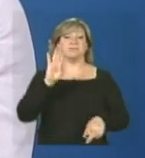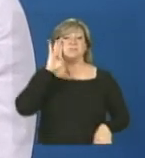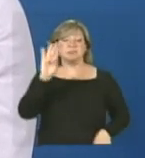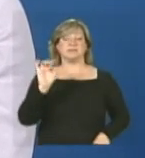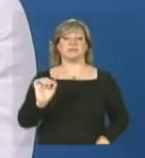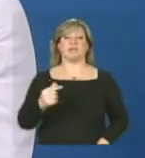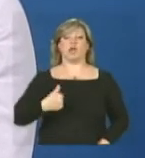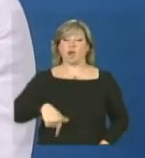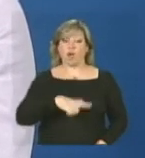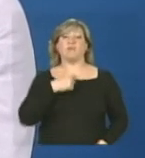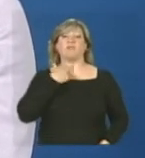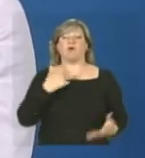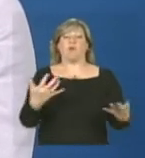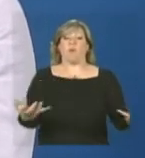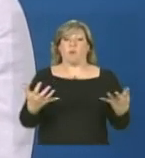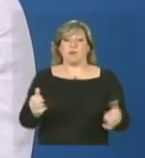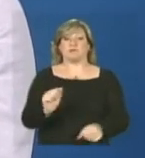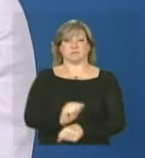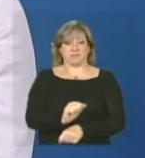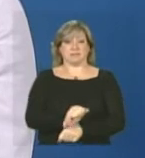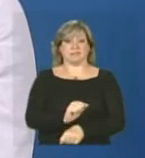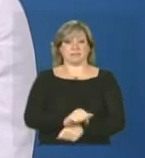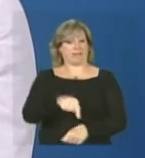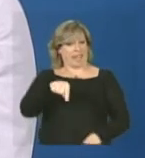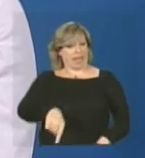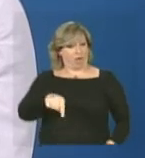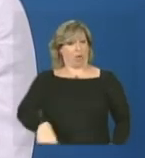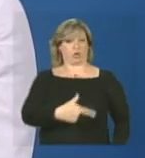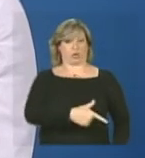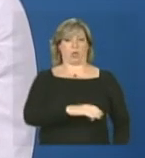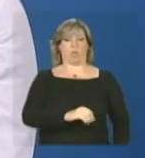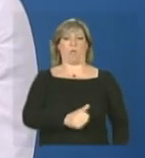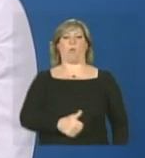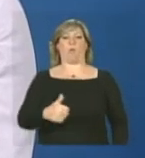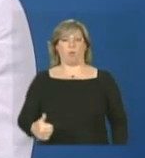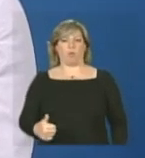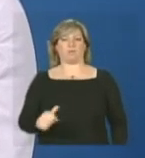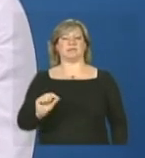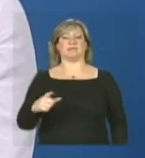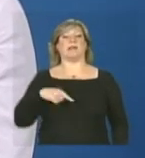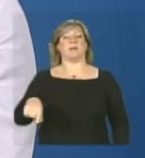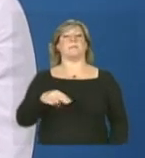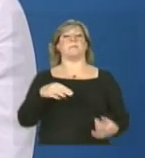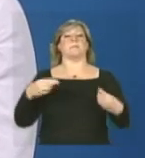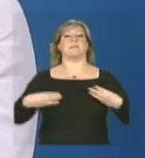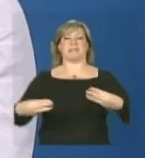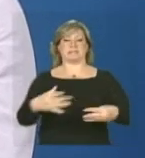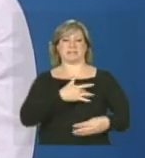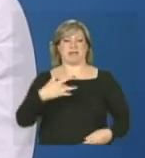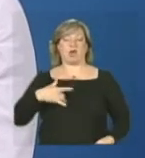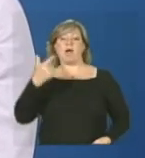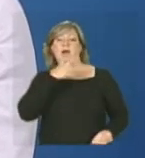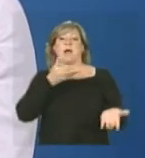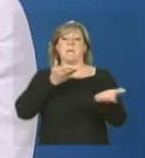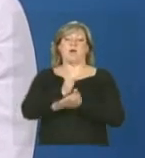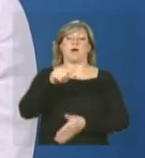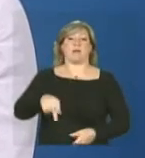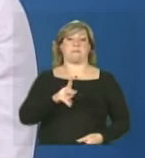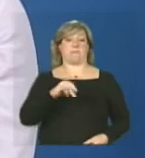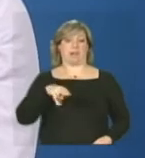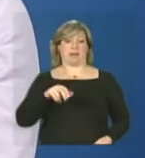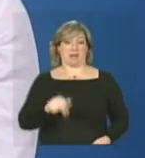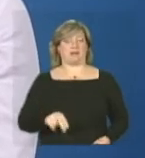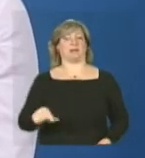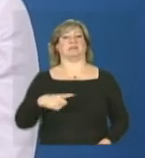nós gostaríamos, esperamos que nesse ano ainda o Ministério da Saúde aprove a PNAM. A expectativa é que a